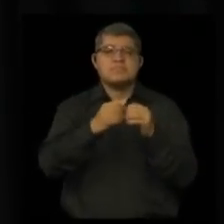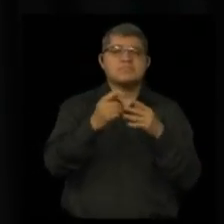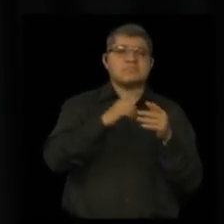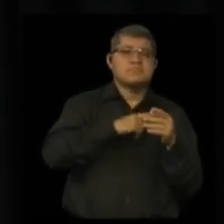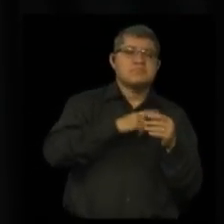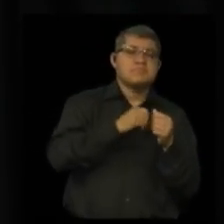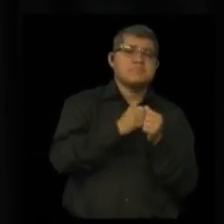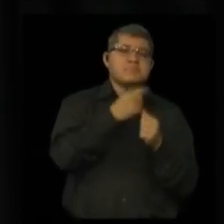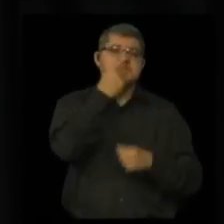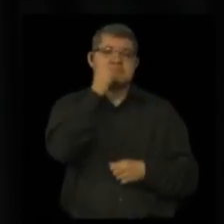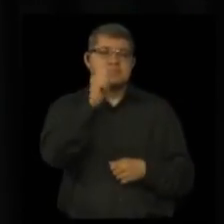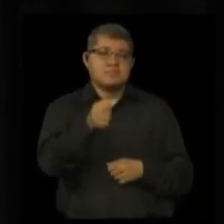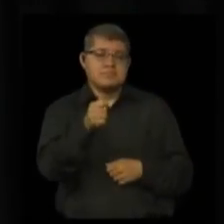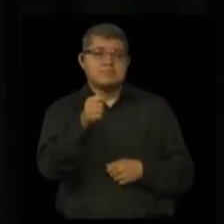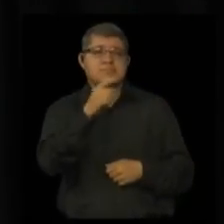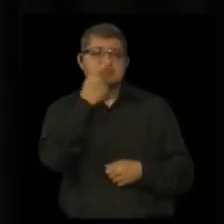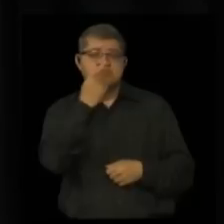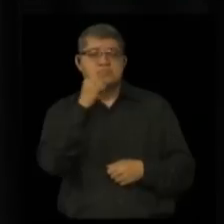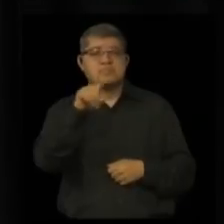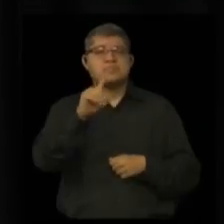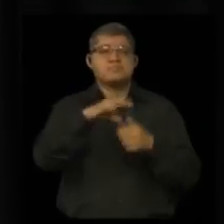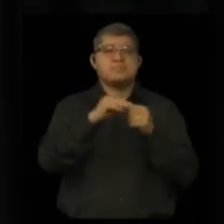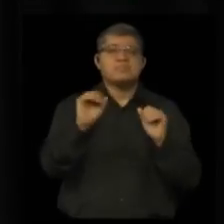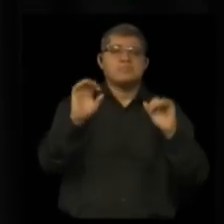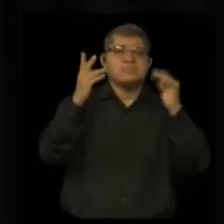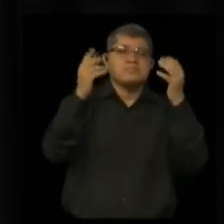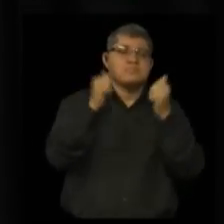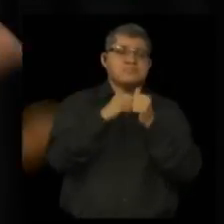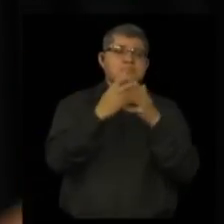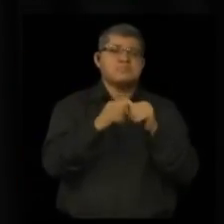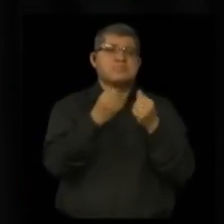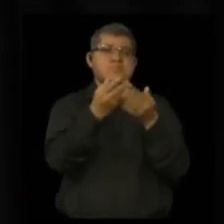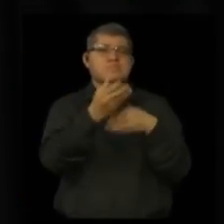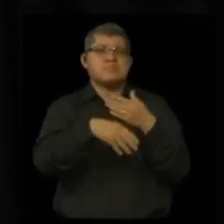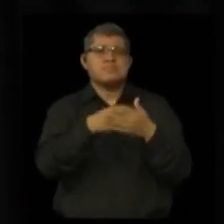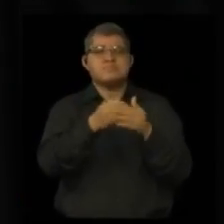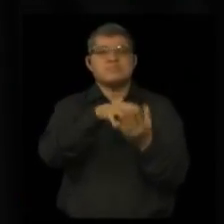que é redito. Além de ser uma celebração, contribui com a